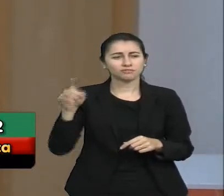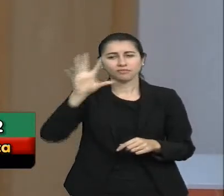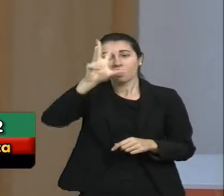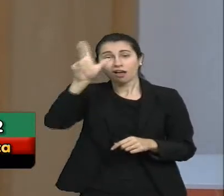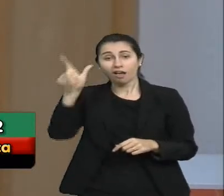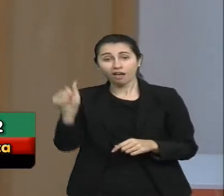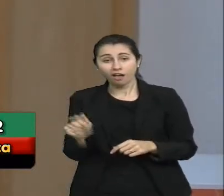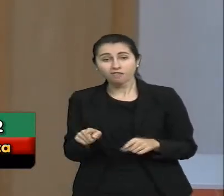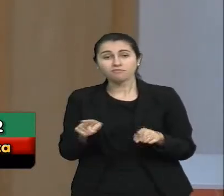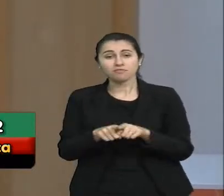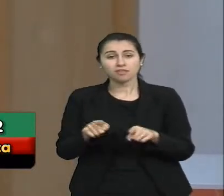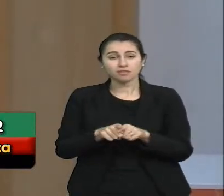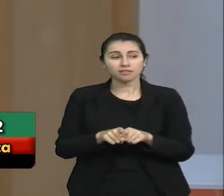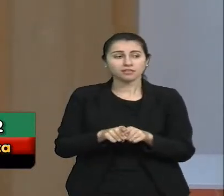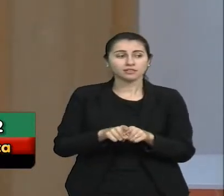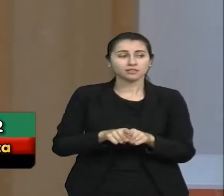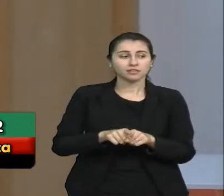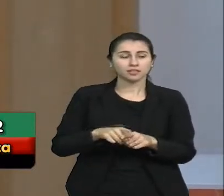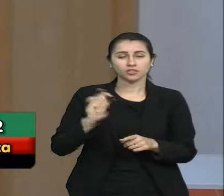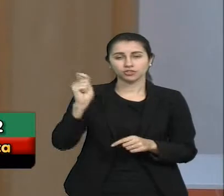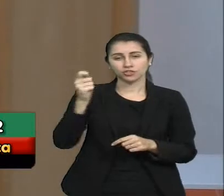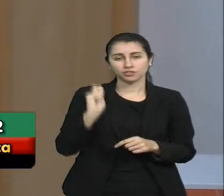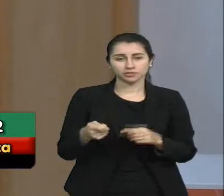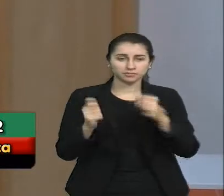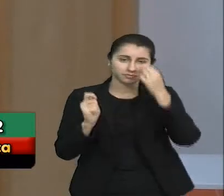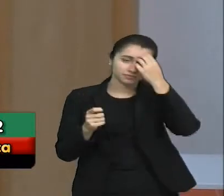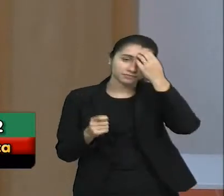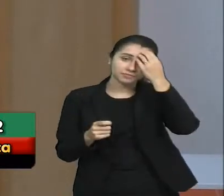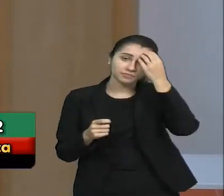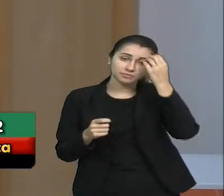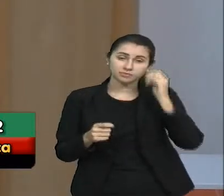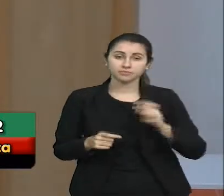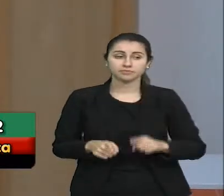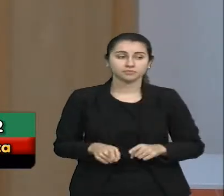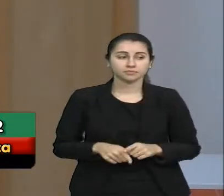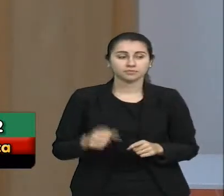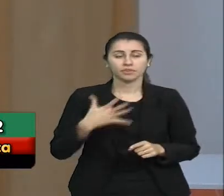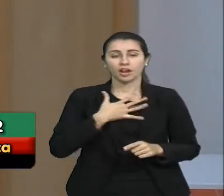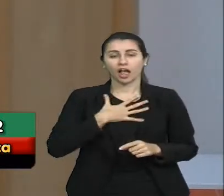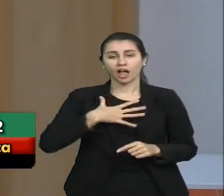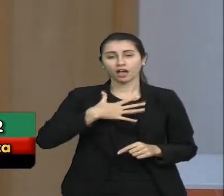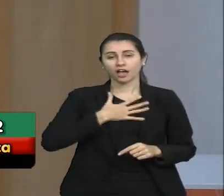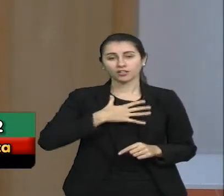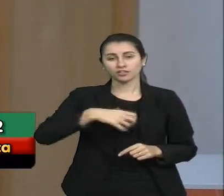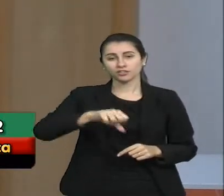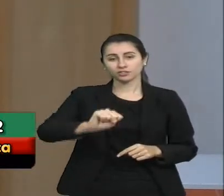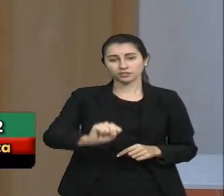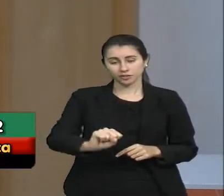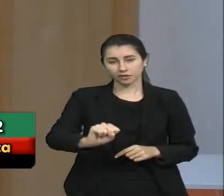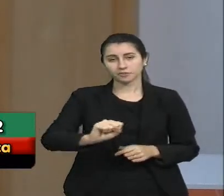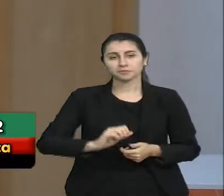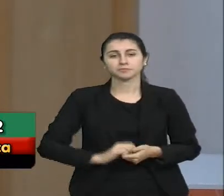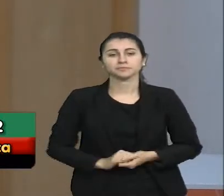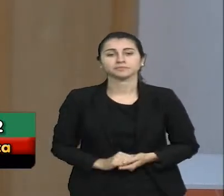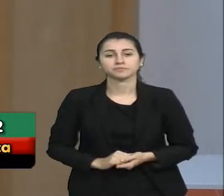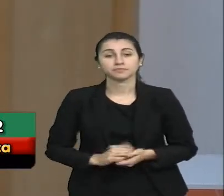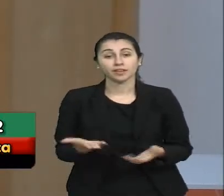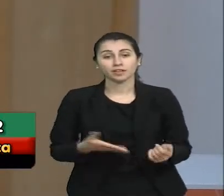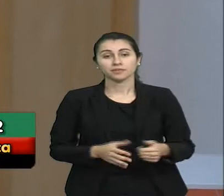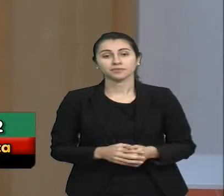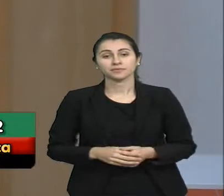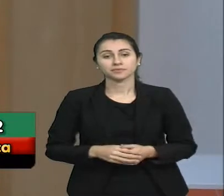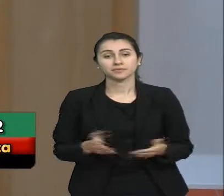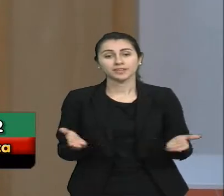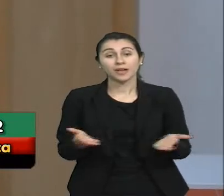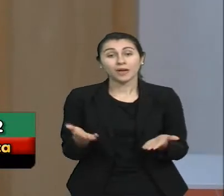também zelador da nossa Casa de Axé, Templo de Umbanda, Caboclo Pena Verde, e recentemente